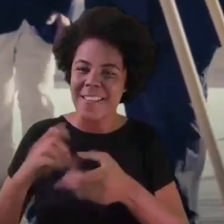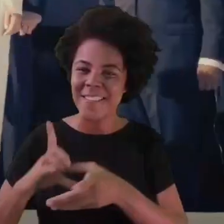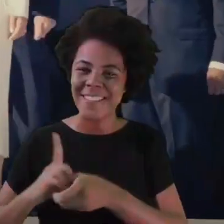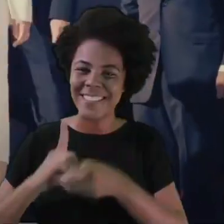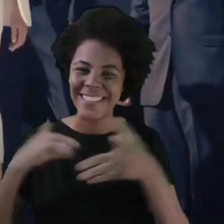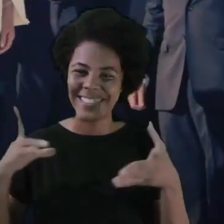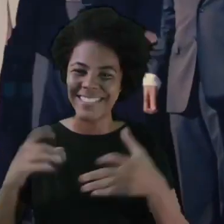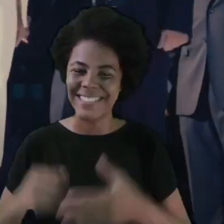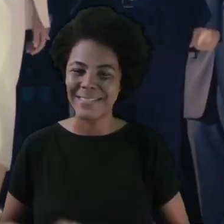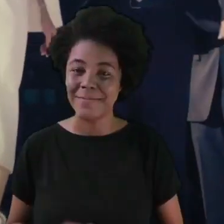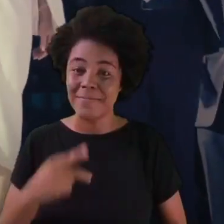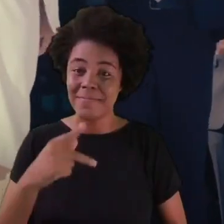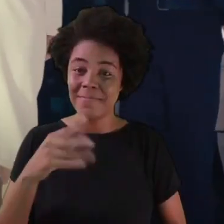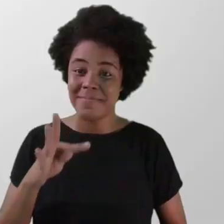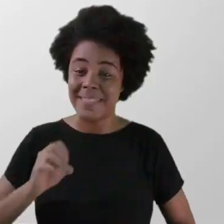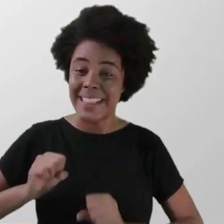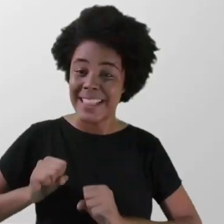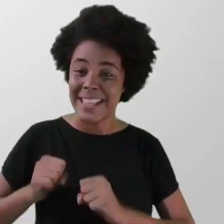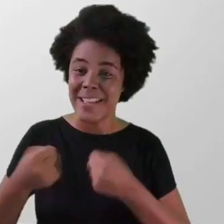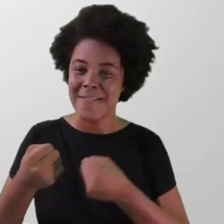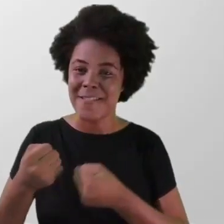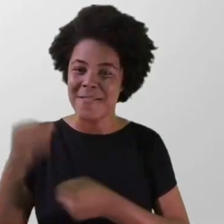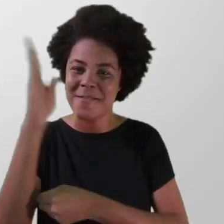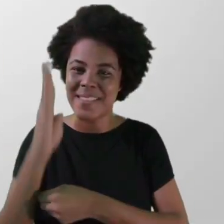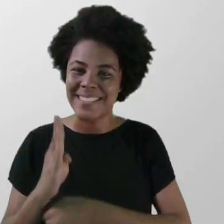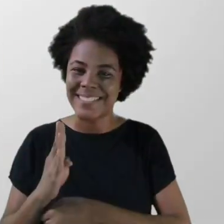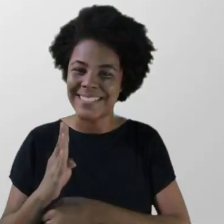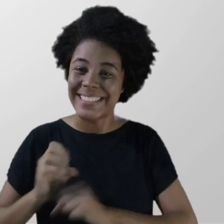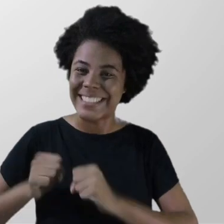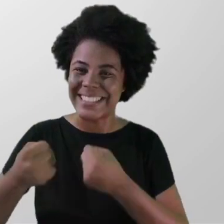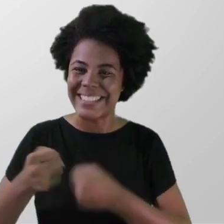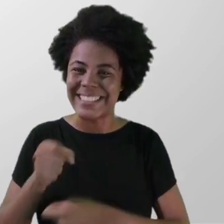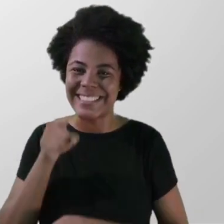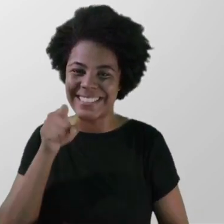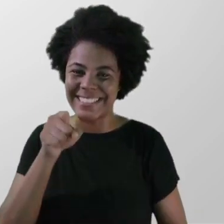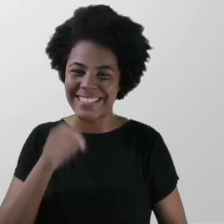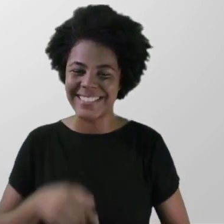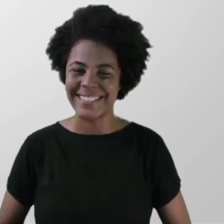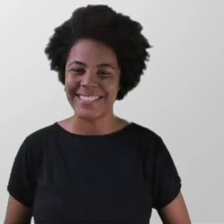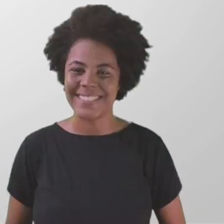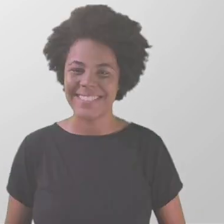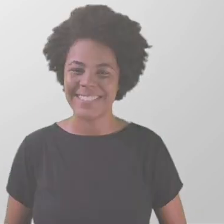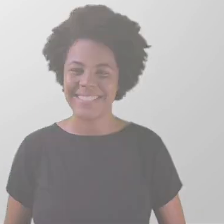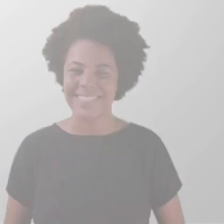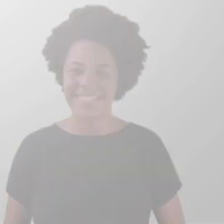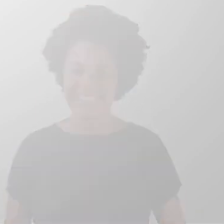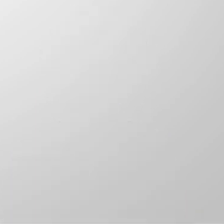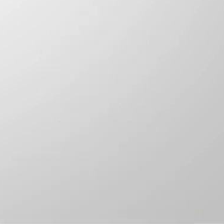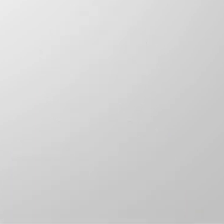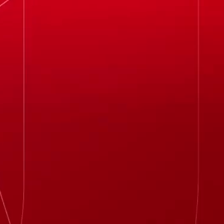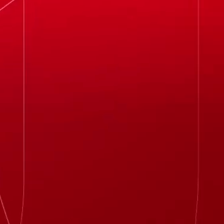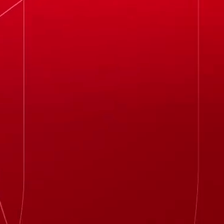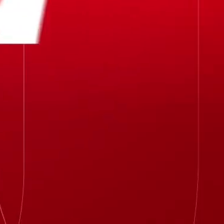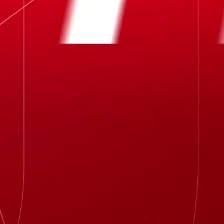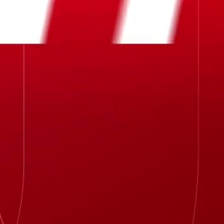defende a democracia. PT. Defende o Brasil. Defende você.